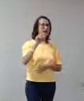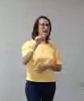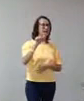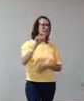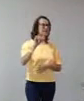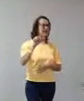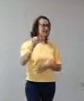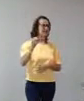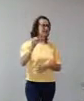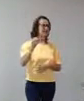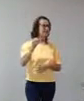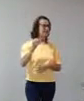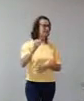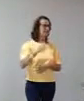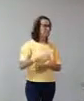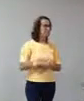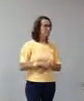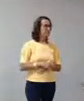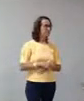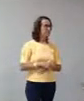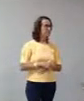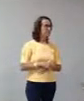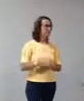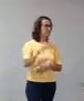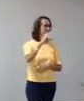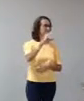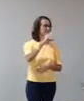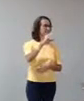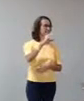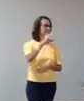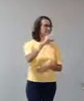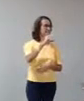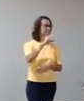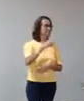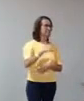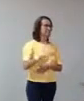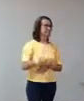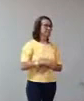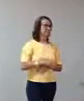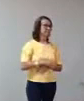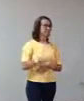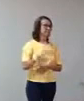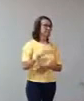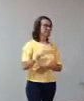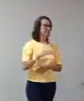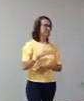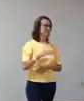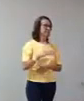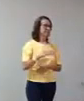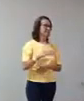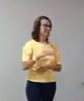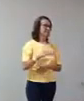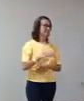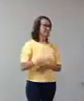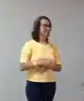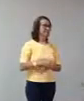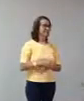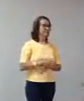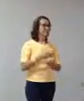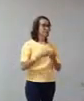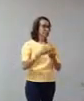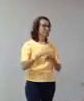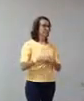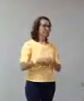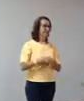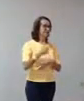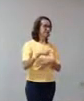isso realmente acontece, a natureza está repleta de fractais em diferentes escalas de dimensão.